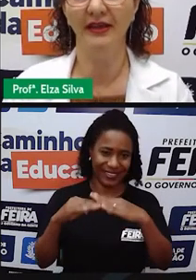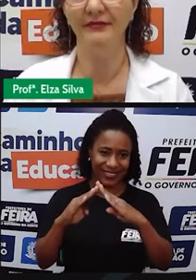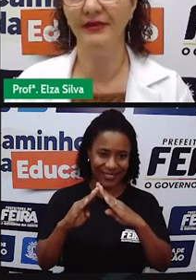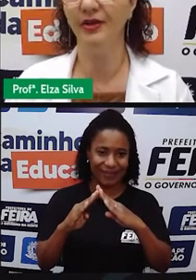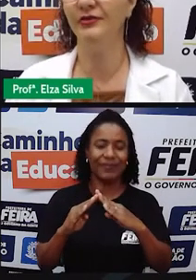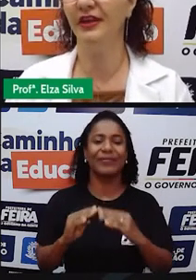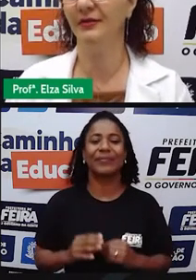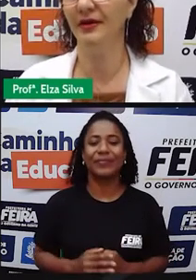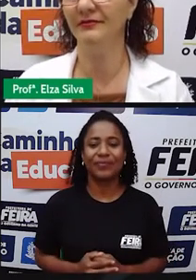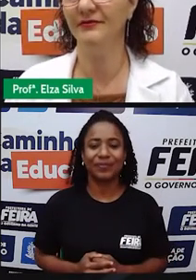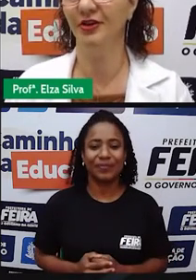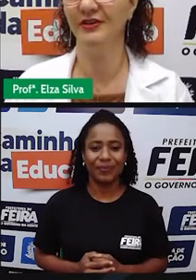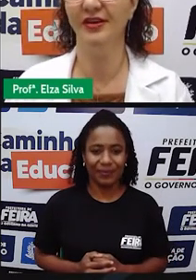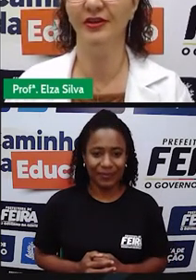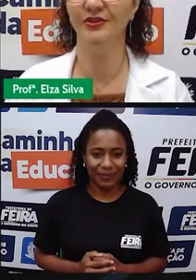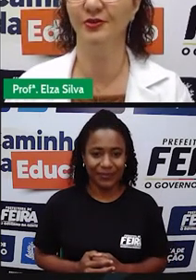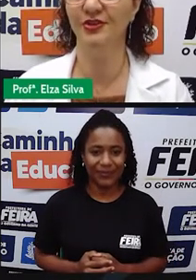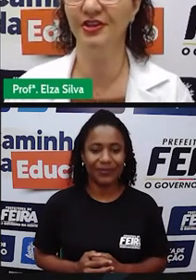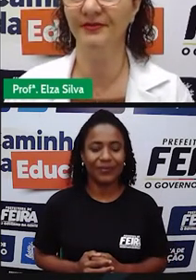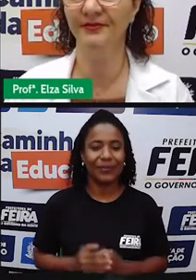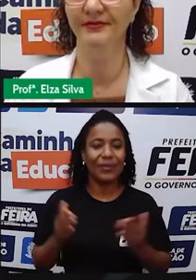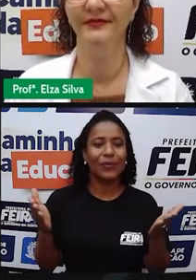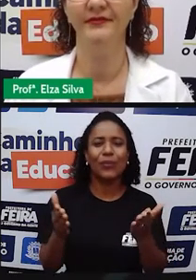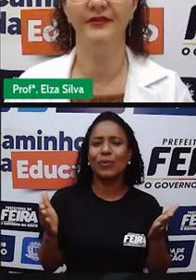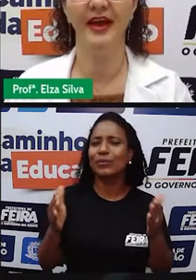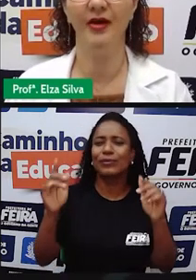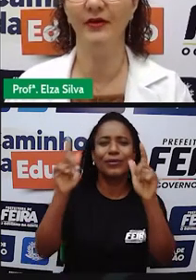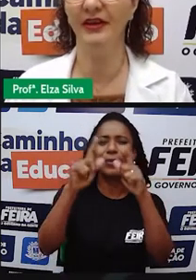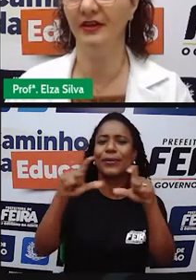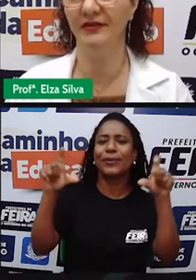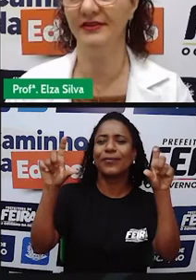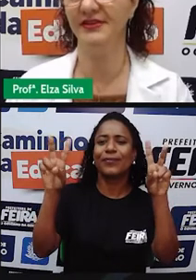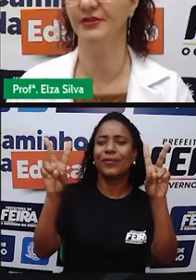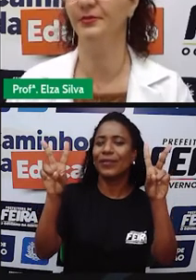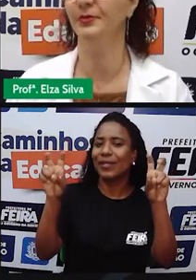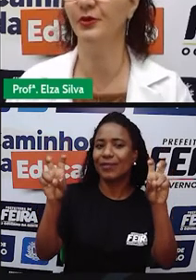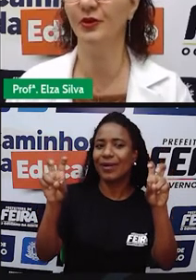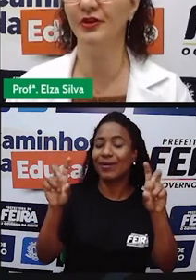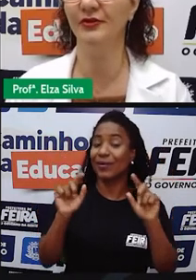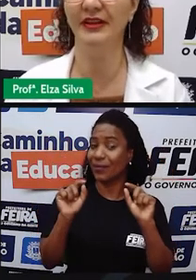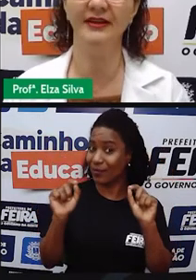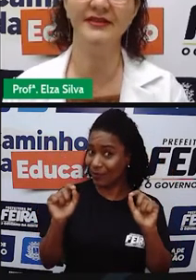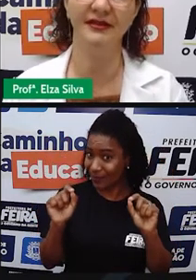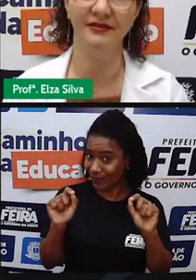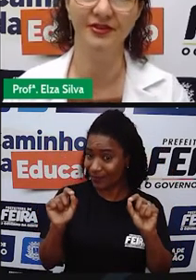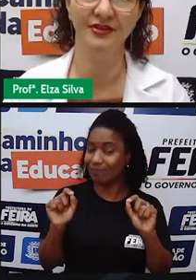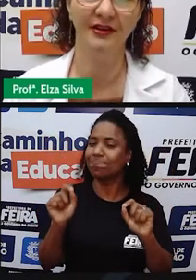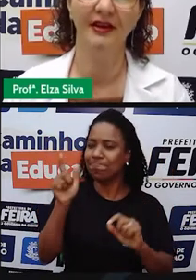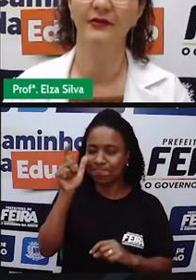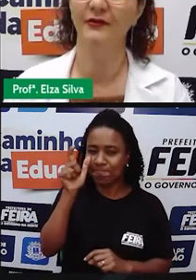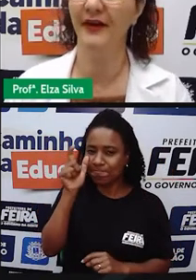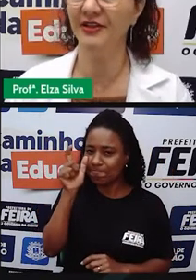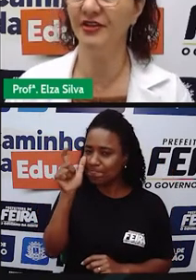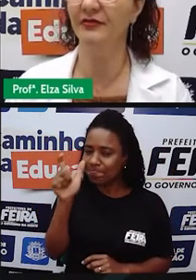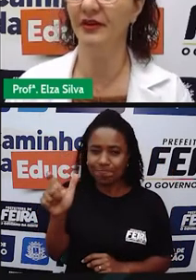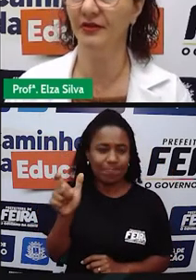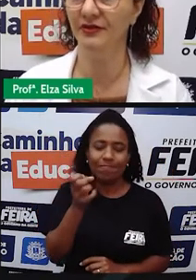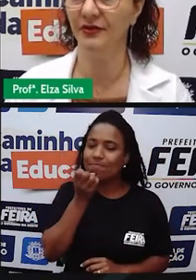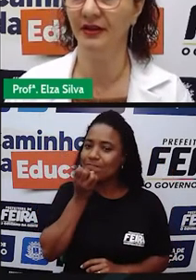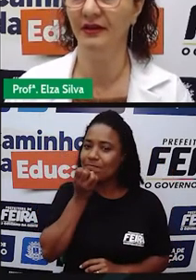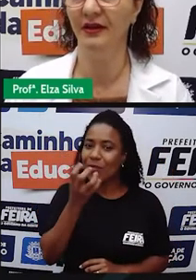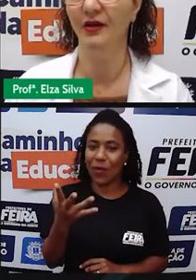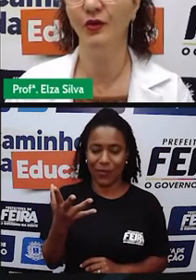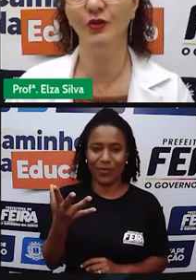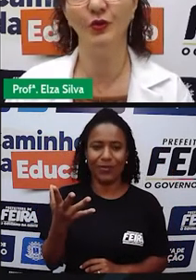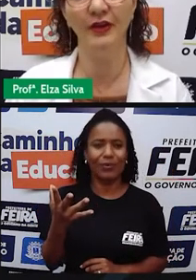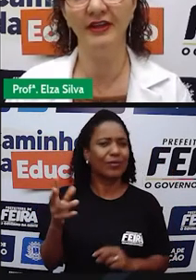Ok, e o tema de nossa aula de hoje? Very interesting, muito interessante. Fashion